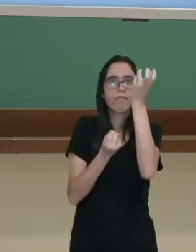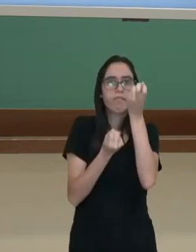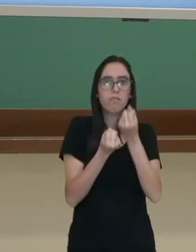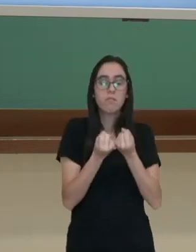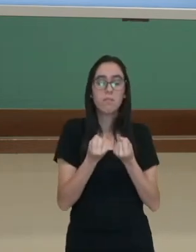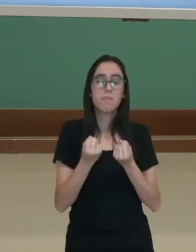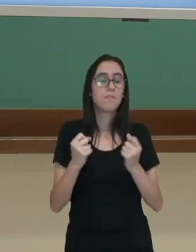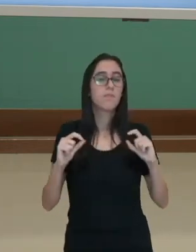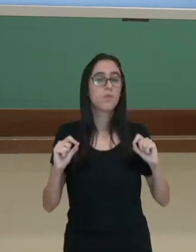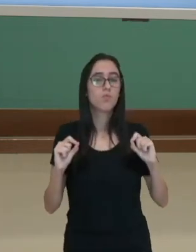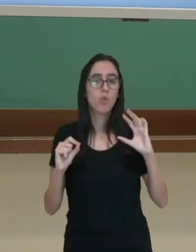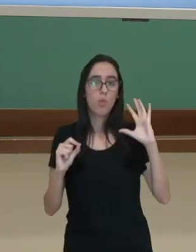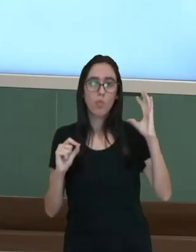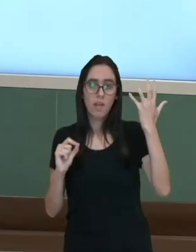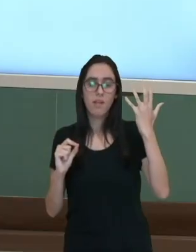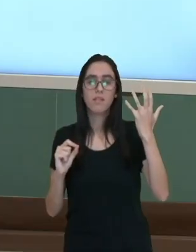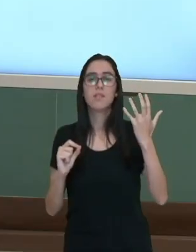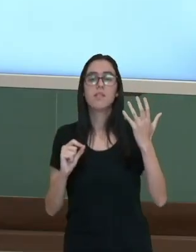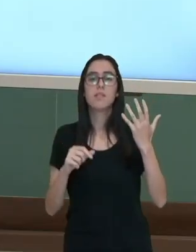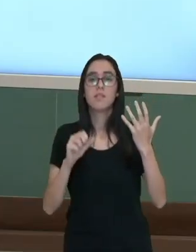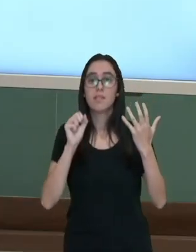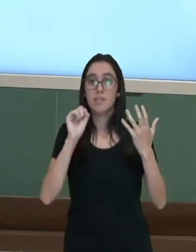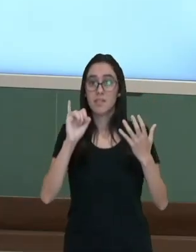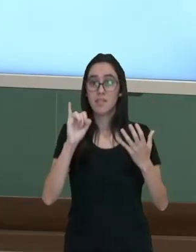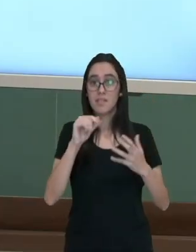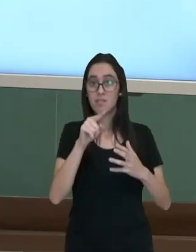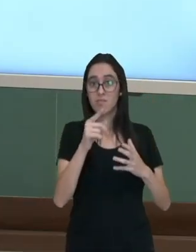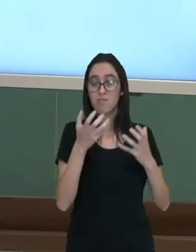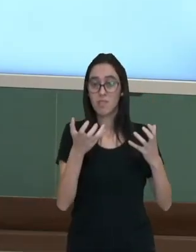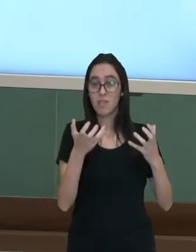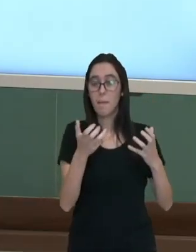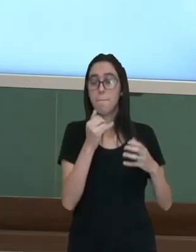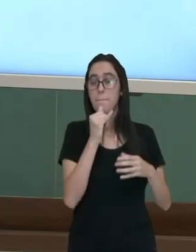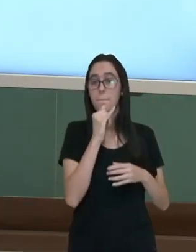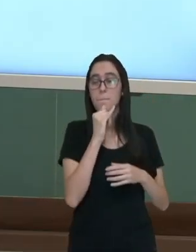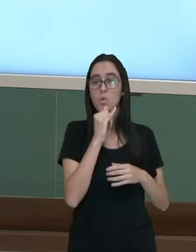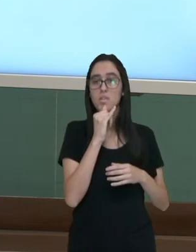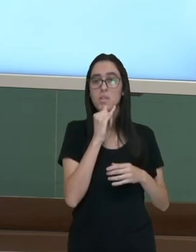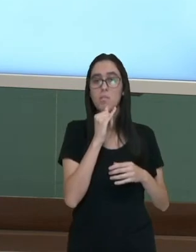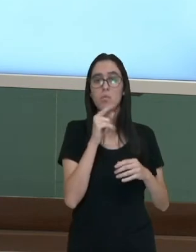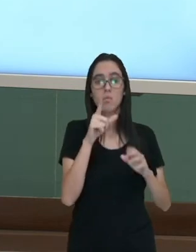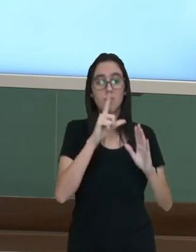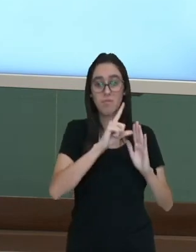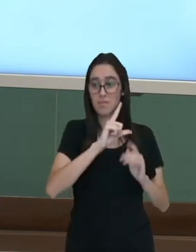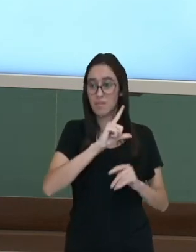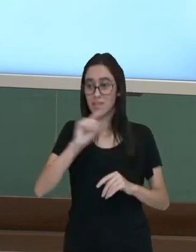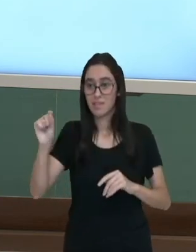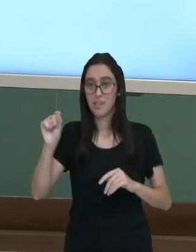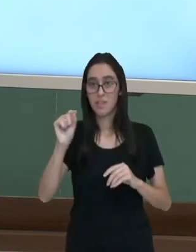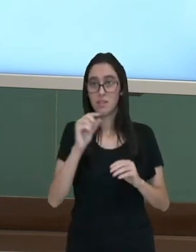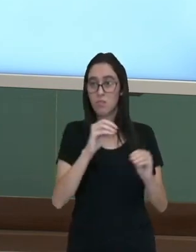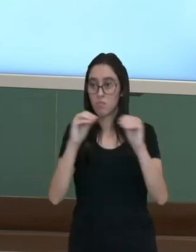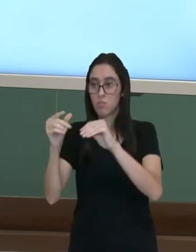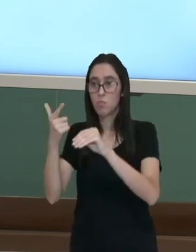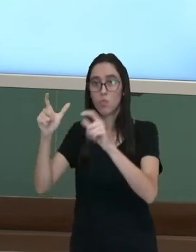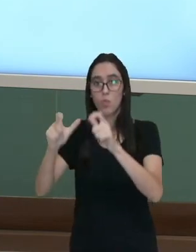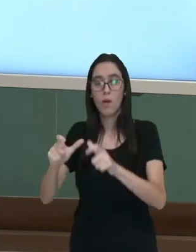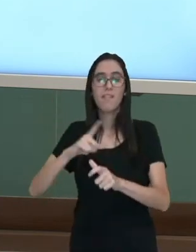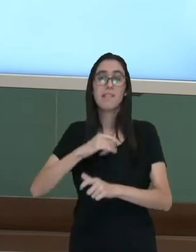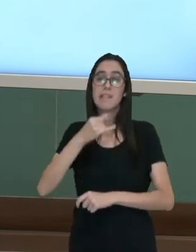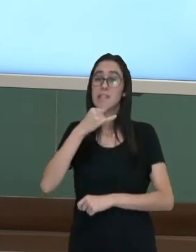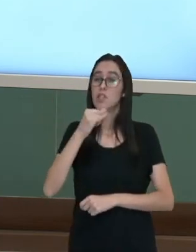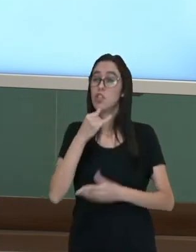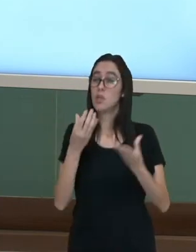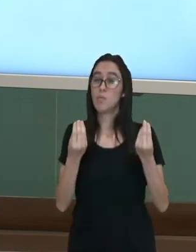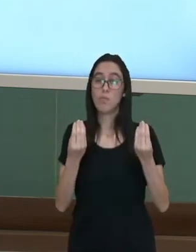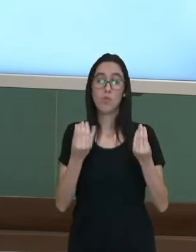com que você, para poder sair do sistema aqui, né, você gaste uma quantidade gigantesca de energia, e essa